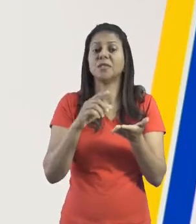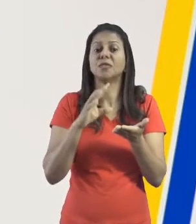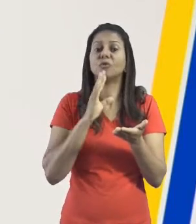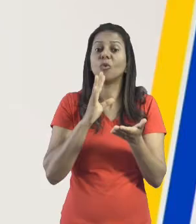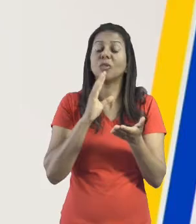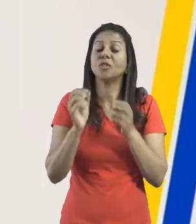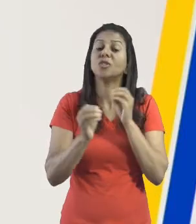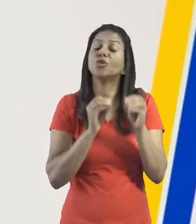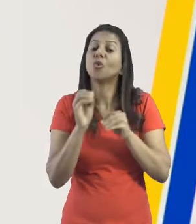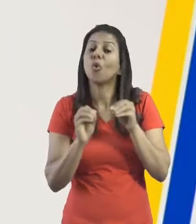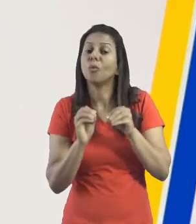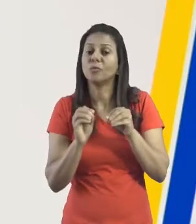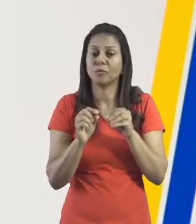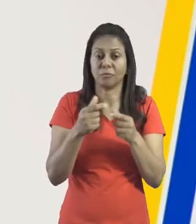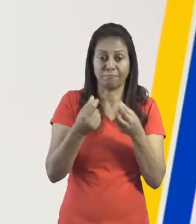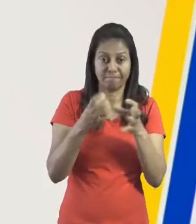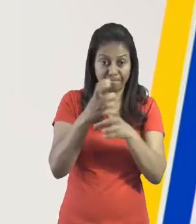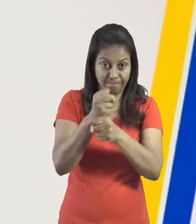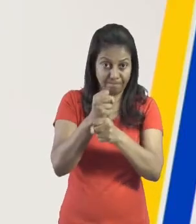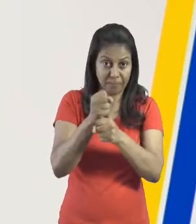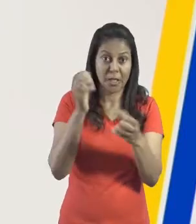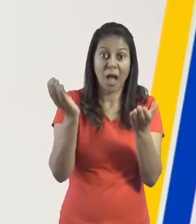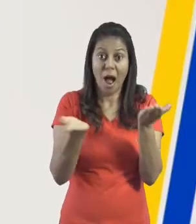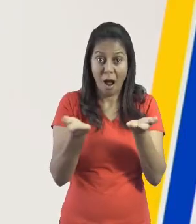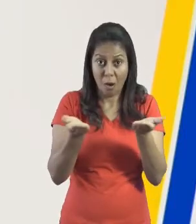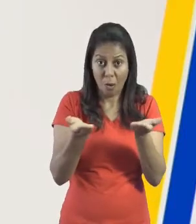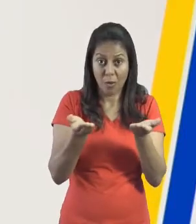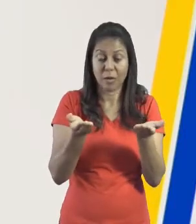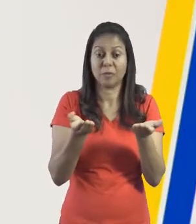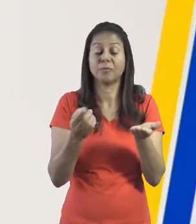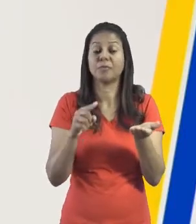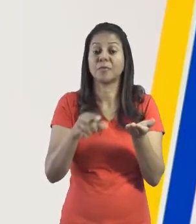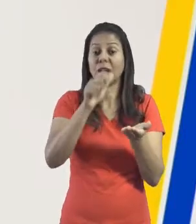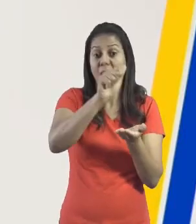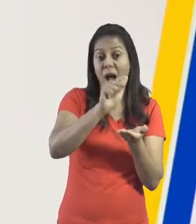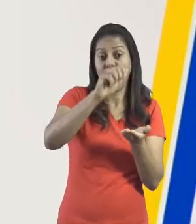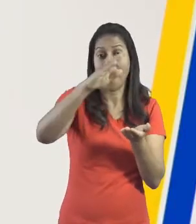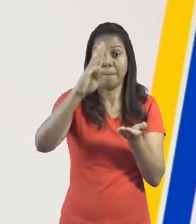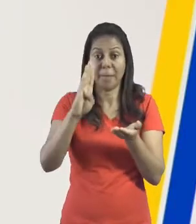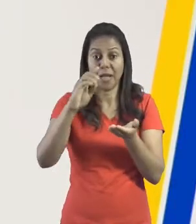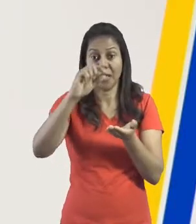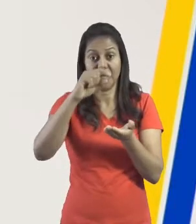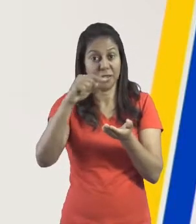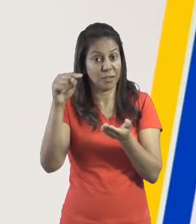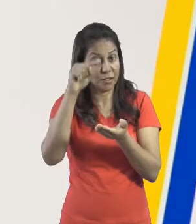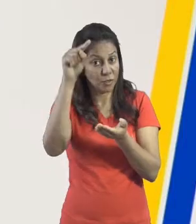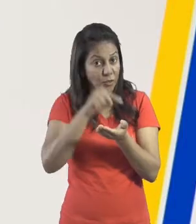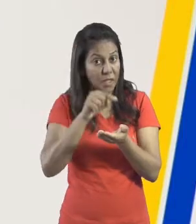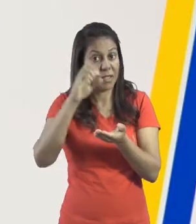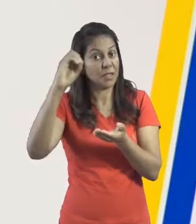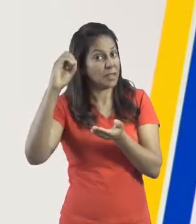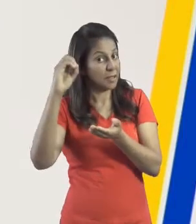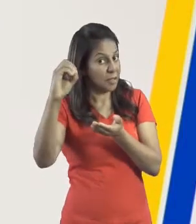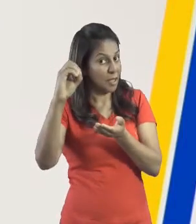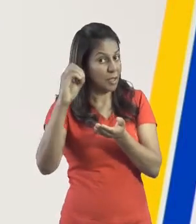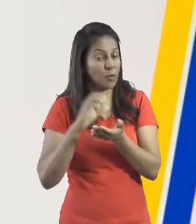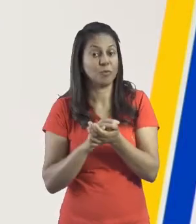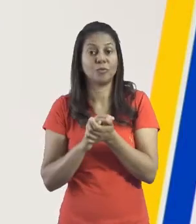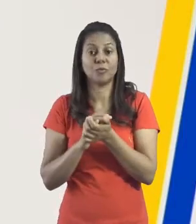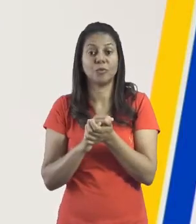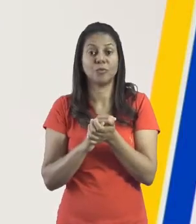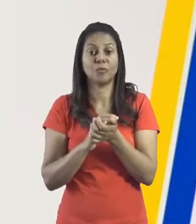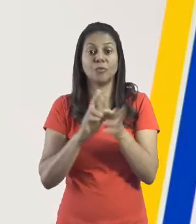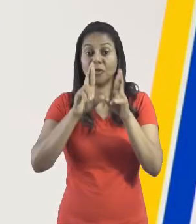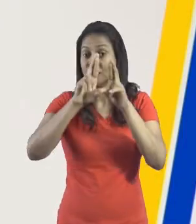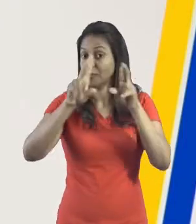resolver. Quando o coeficiente b é zero, ou seja, a e c são diferentes de zero, nós podemos resolver como estivéssemos